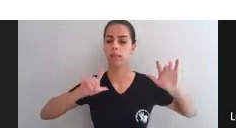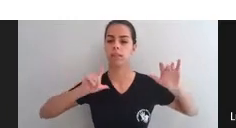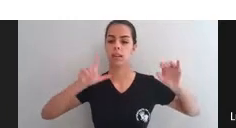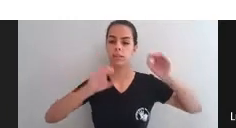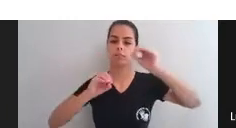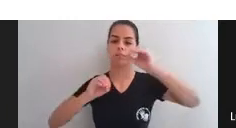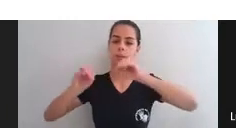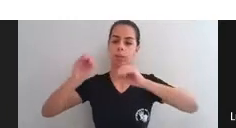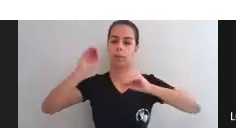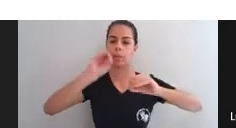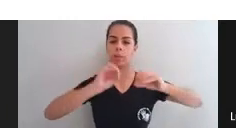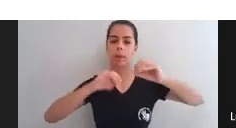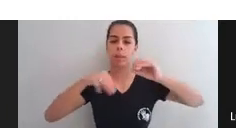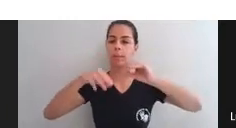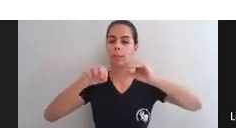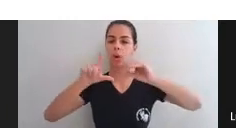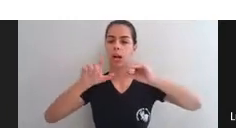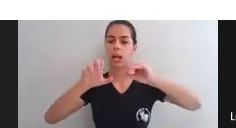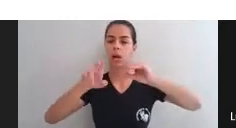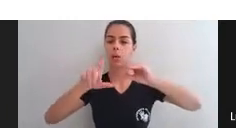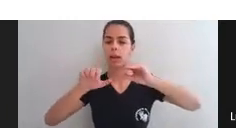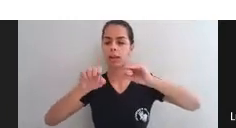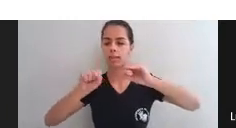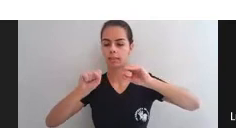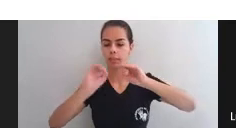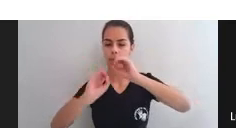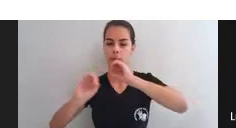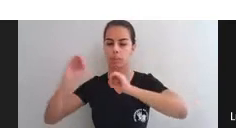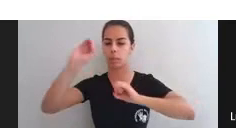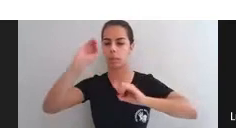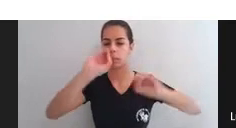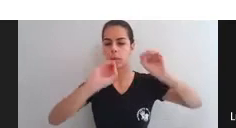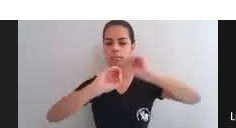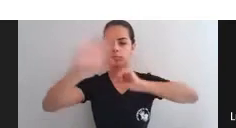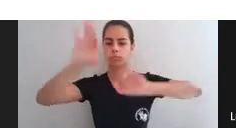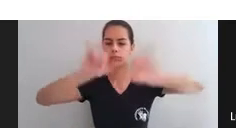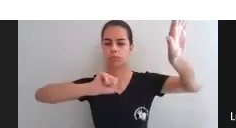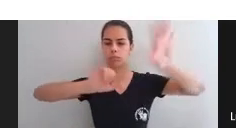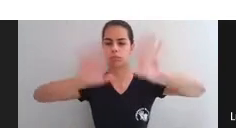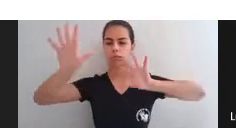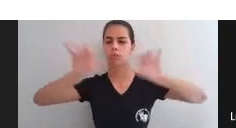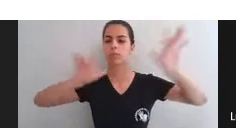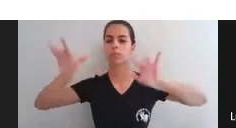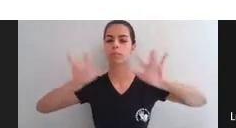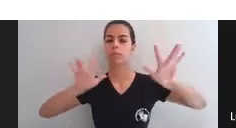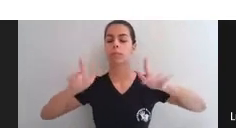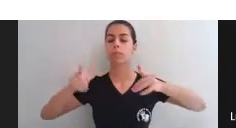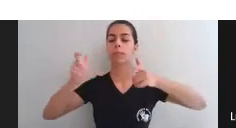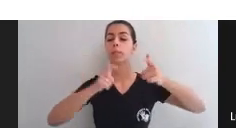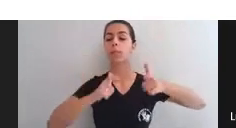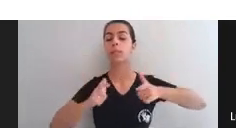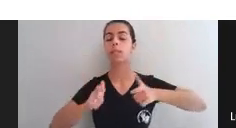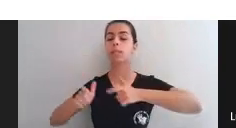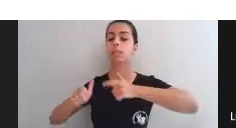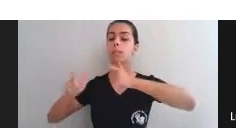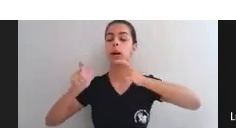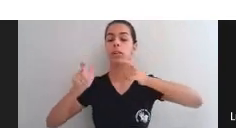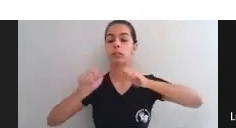moléculas que entram em combustão e vão para todos os lados, ocupando um espaço cada